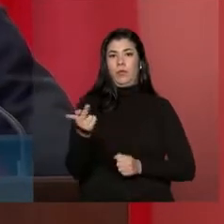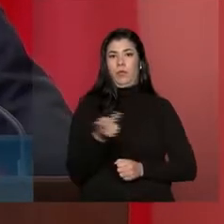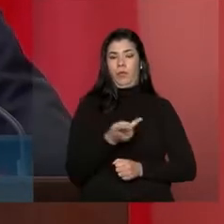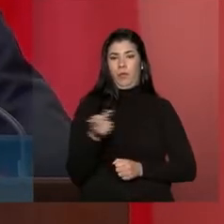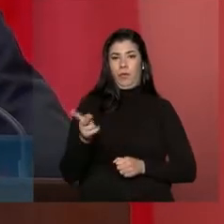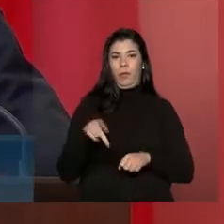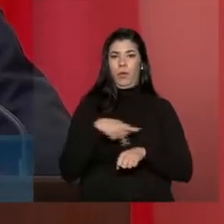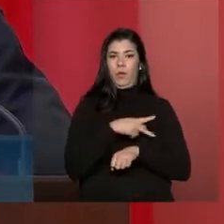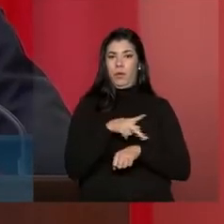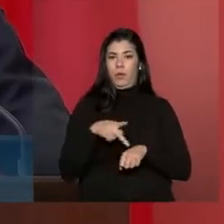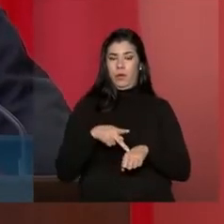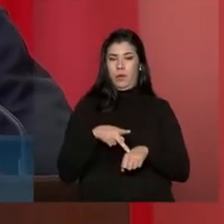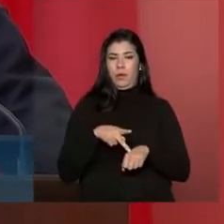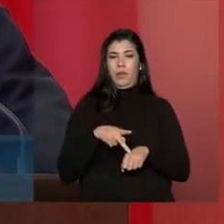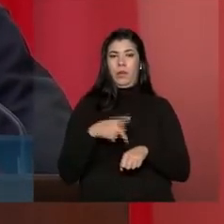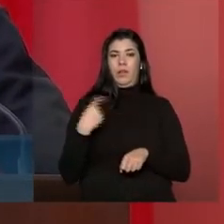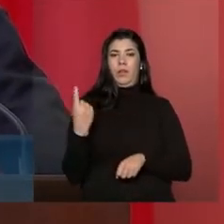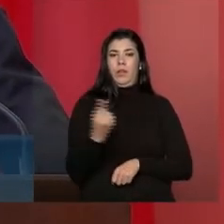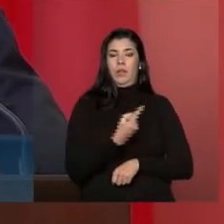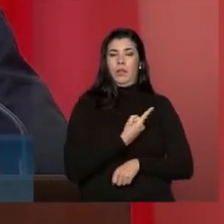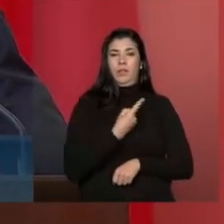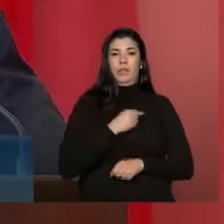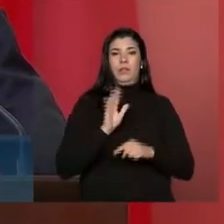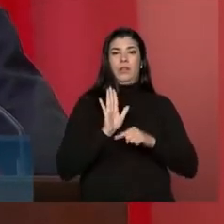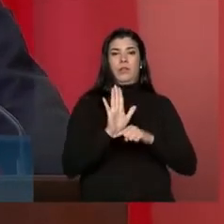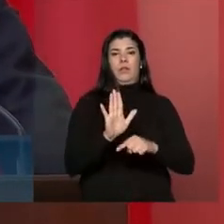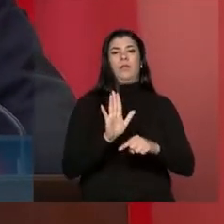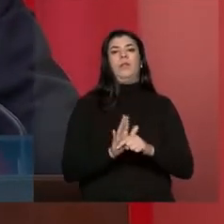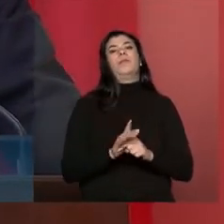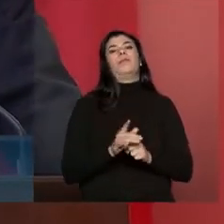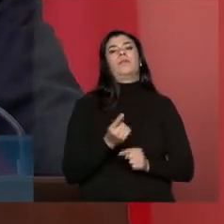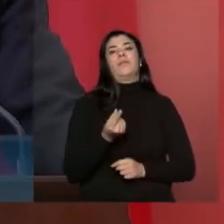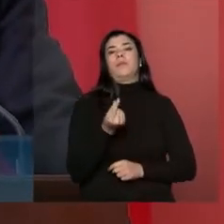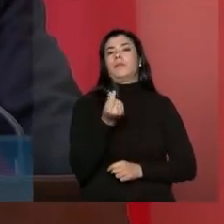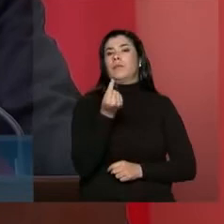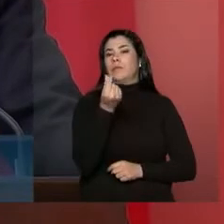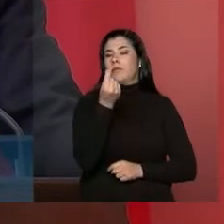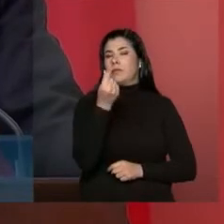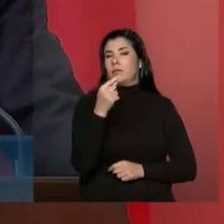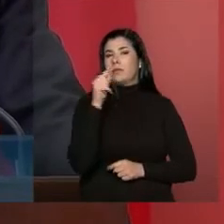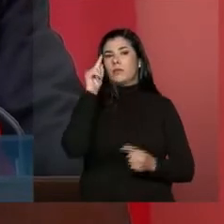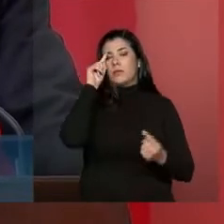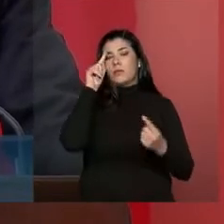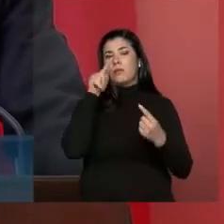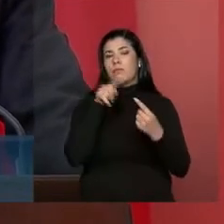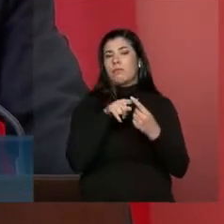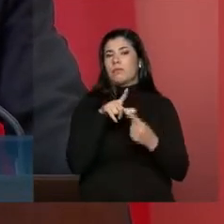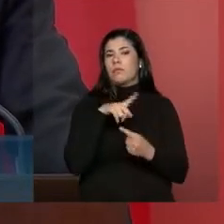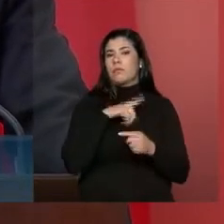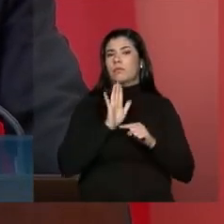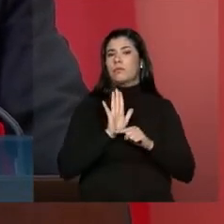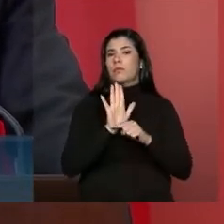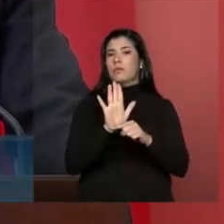partes. A nossa cooperação financeira vai nos ajudar a